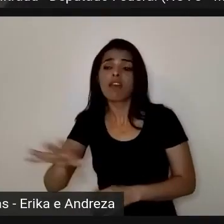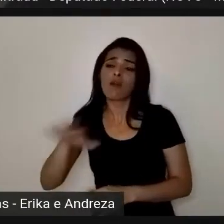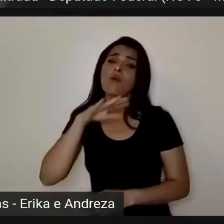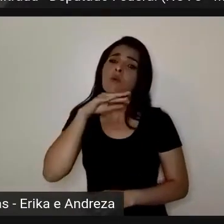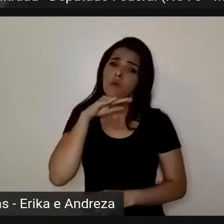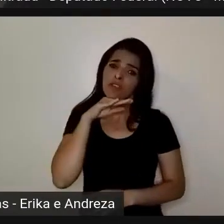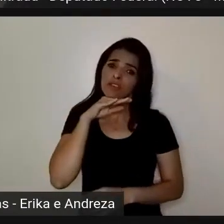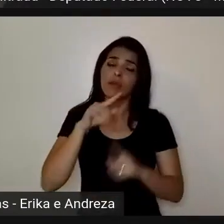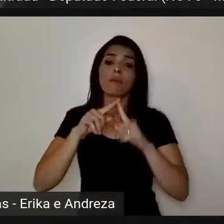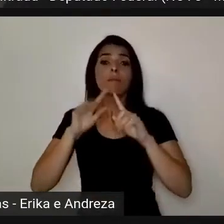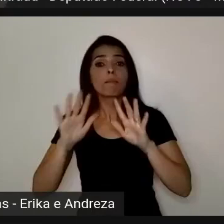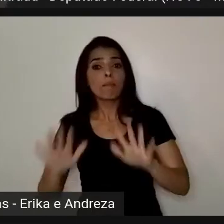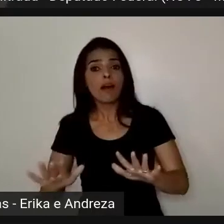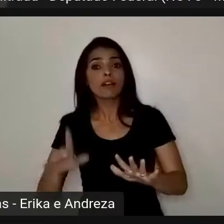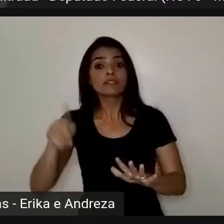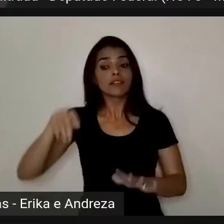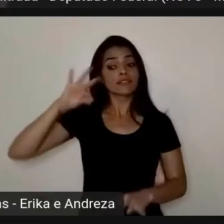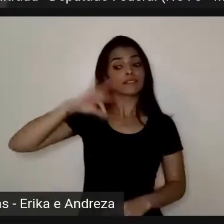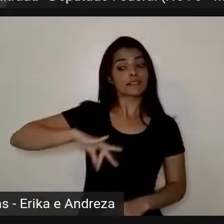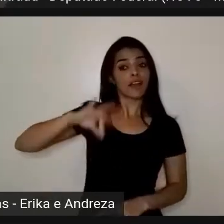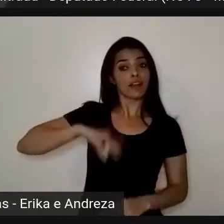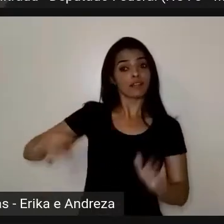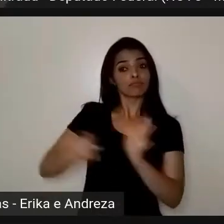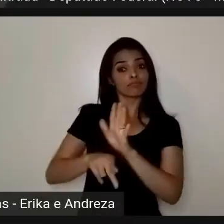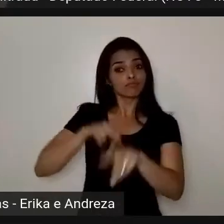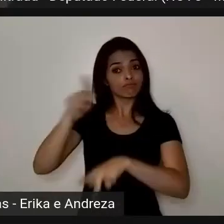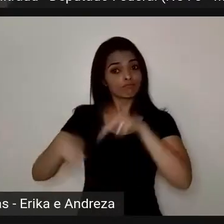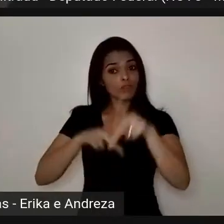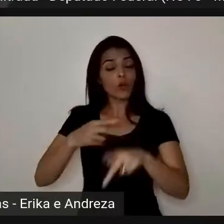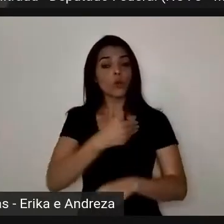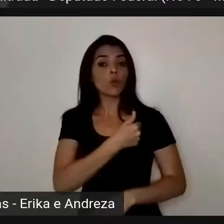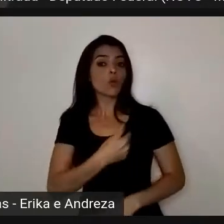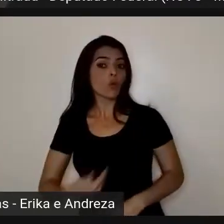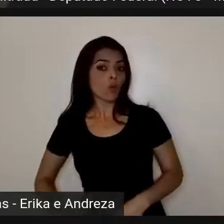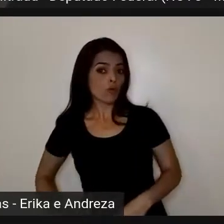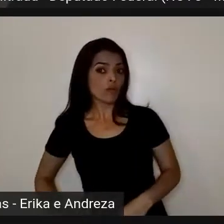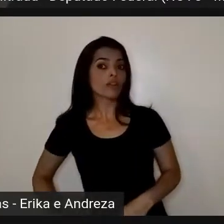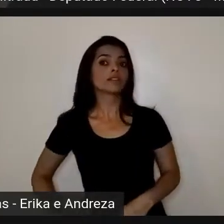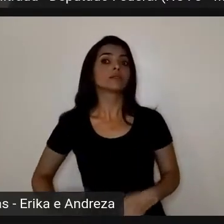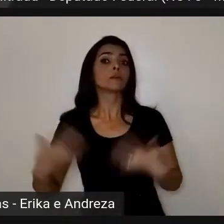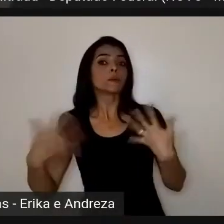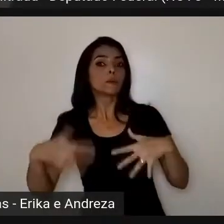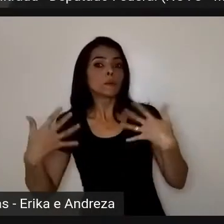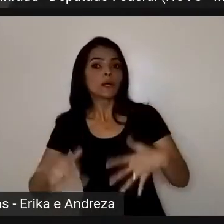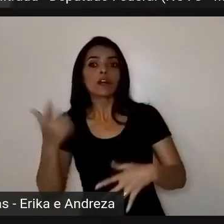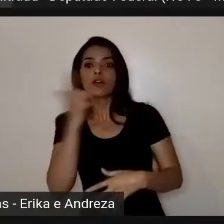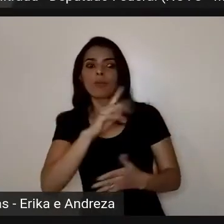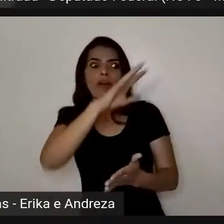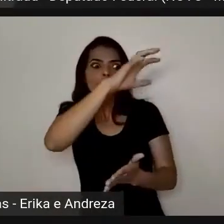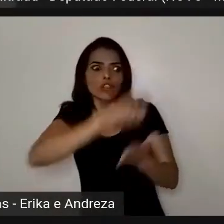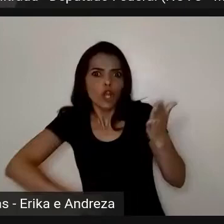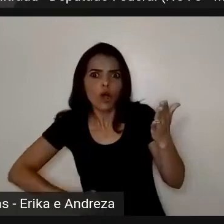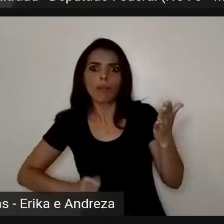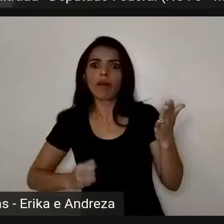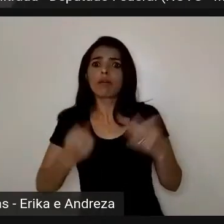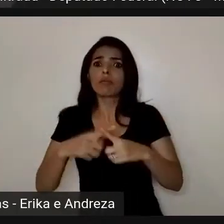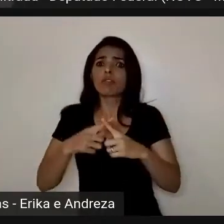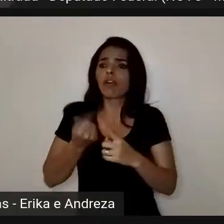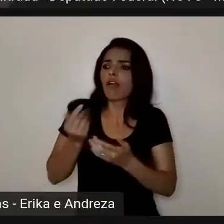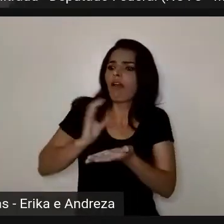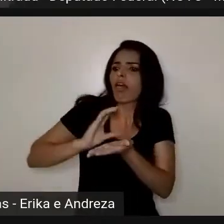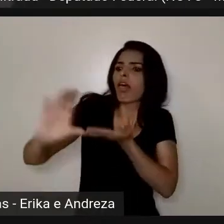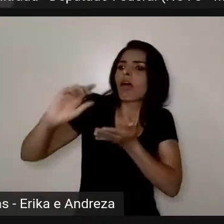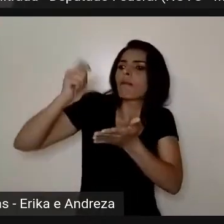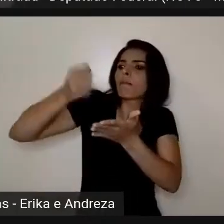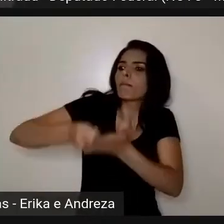o salário é do cidadão, e o governo acaba ali tomando parte do salário do cidadão para fazer financiamento de política pública